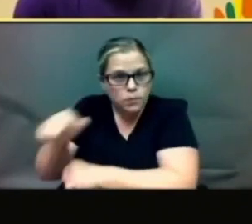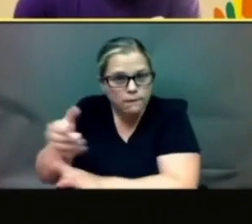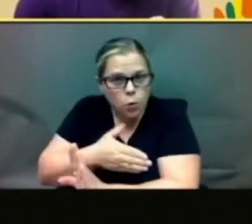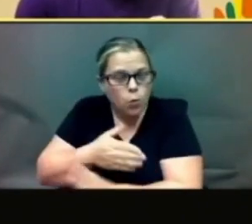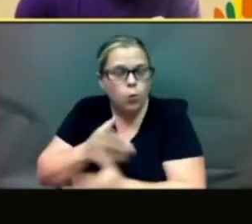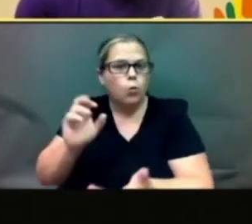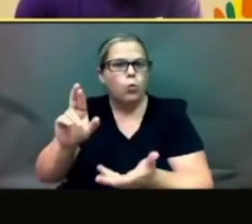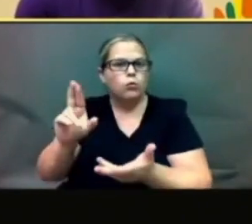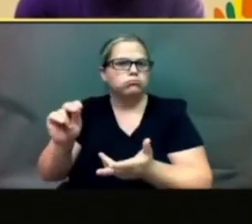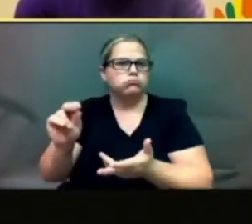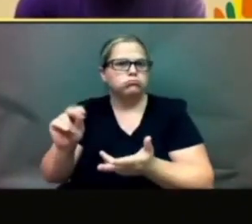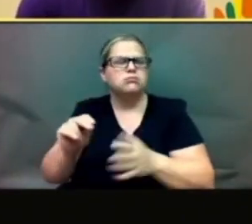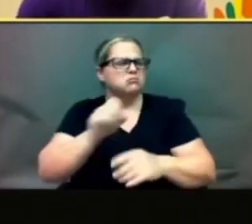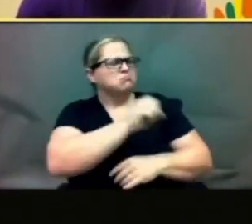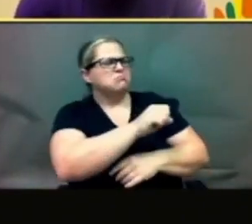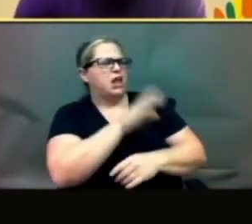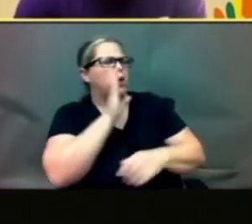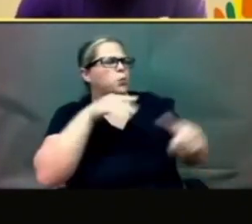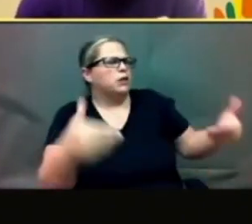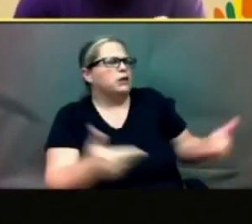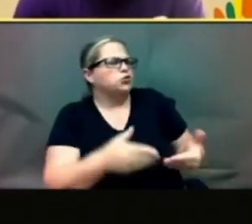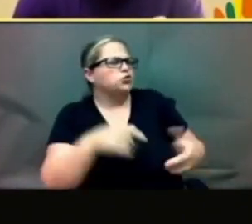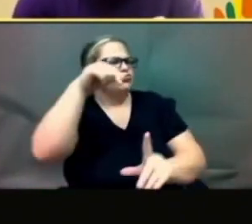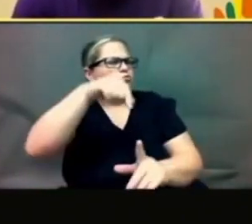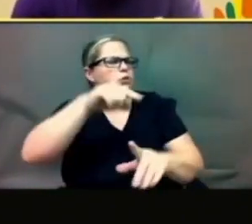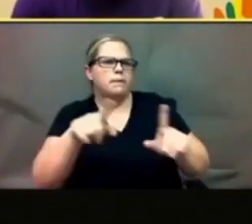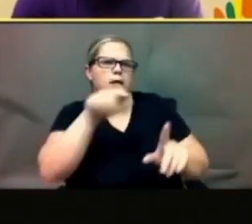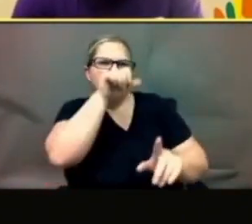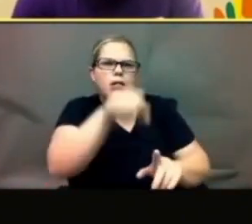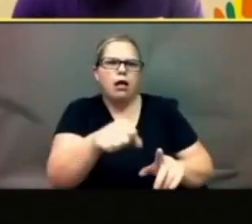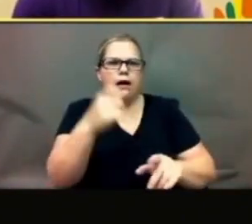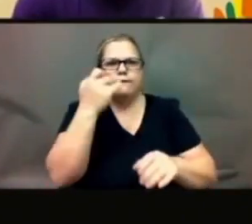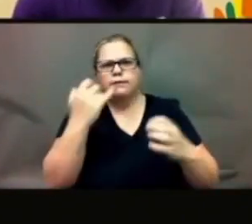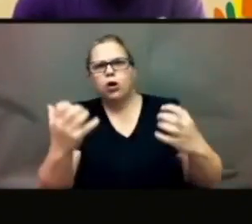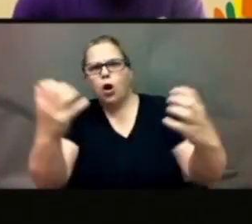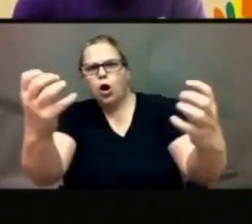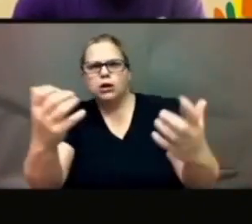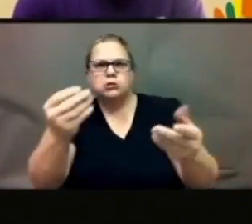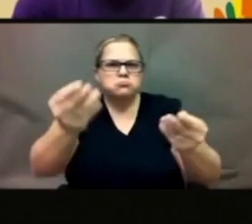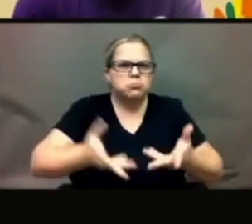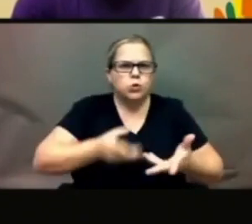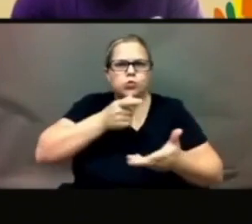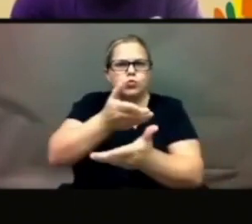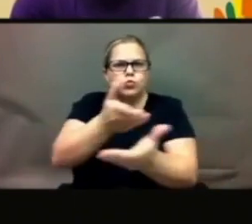Sim, nós vamos fazer uma introdução, mas gostaríamos de saber um pouco mais sobre a nossa plateia.